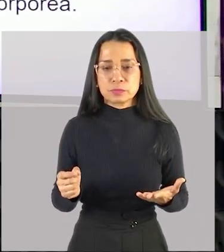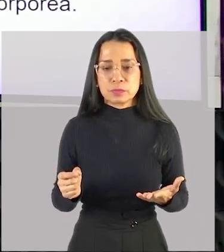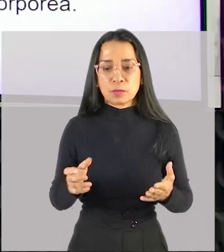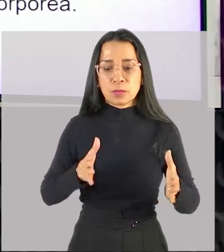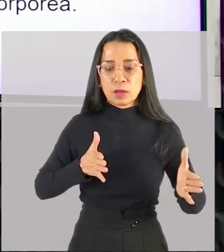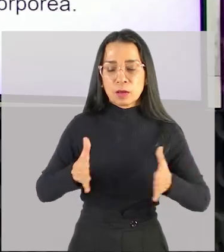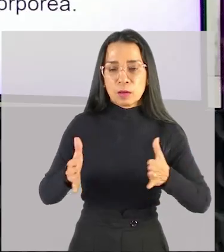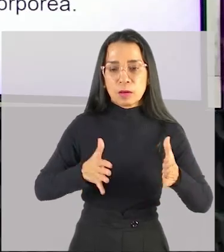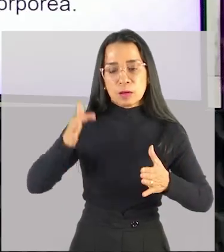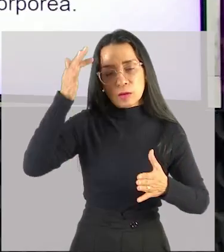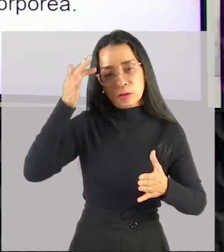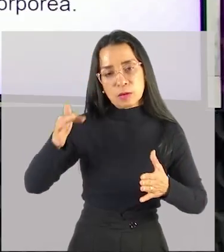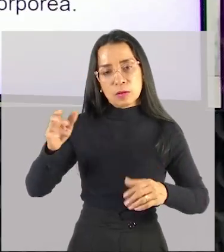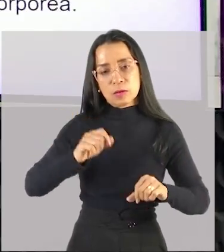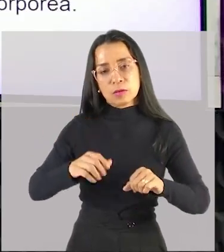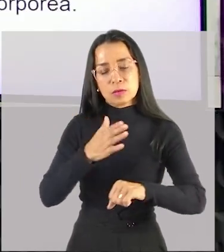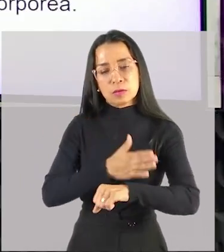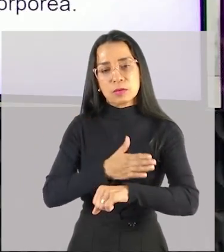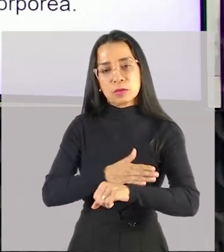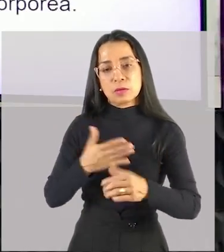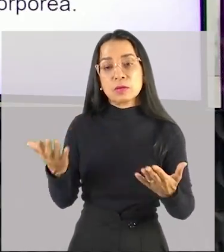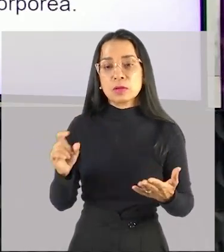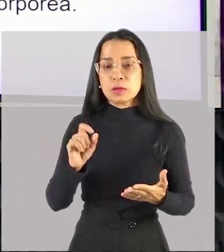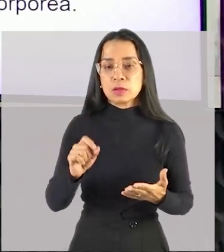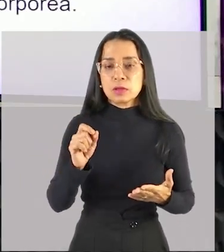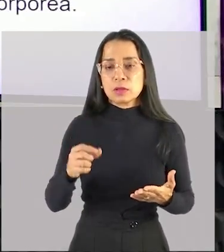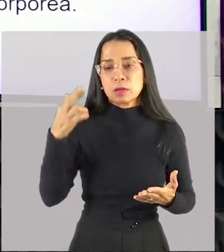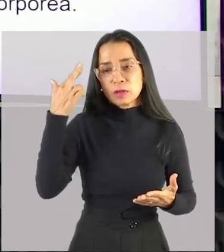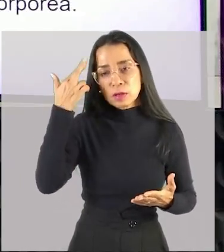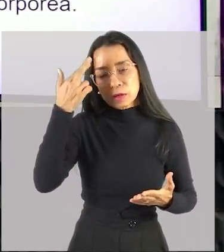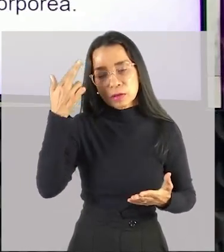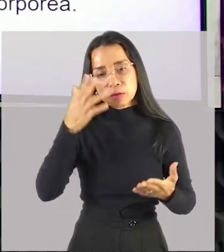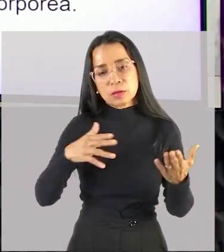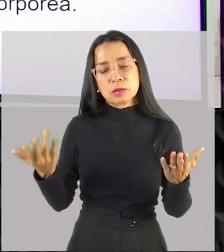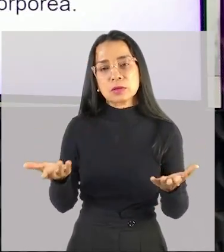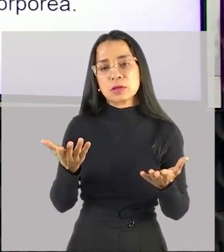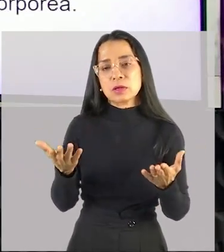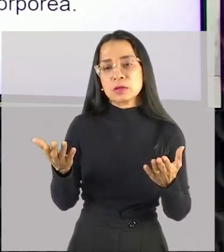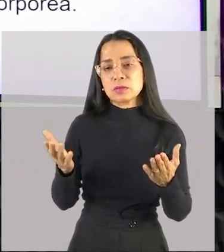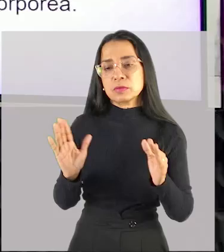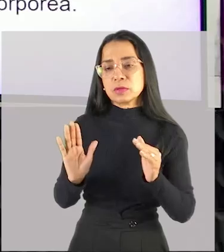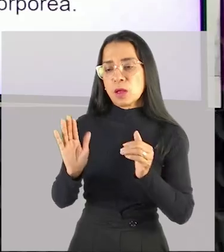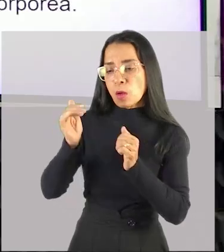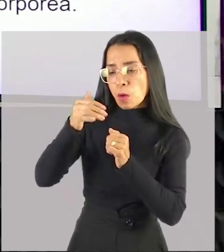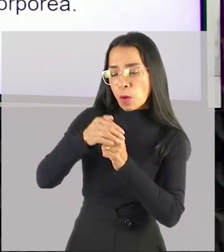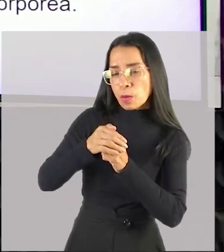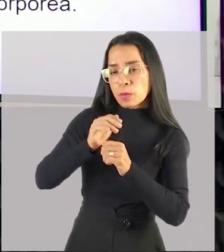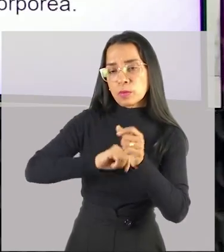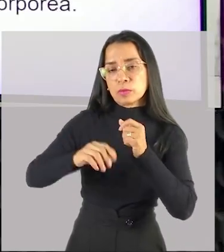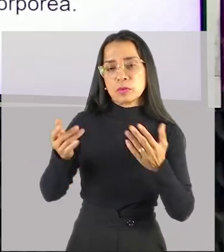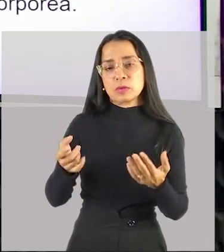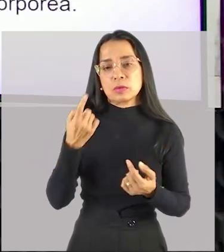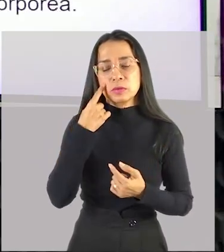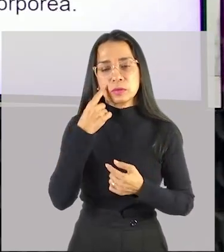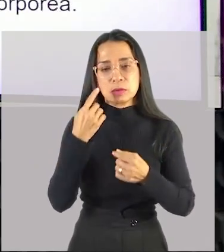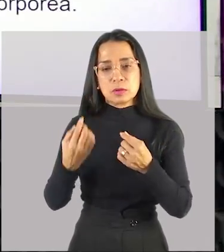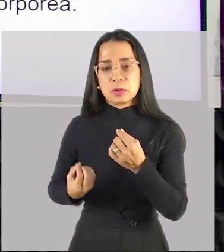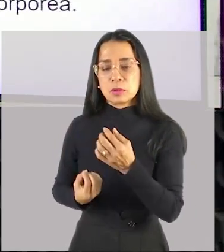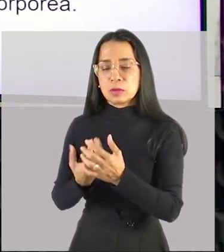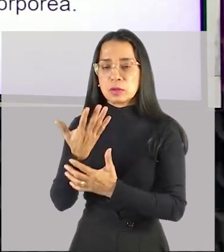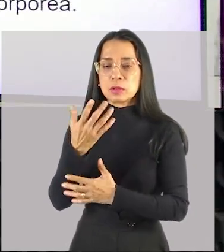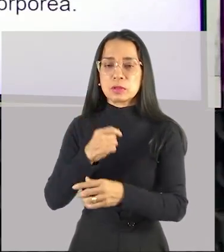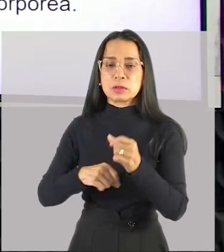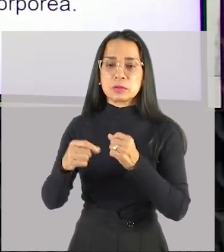esse período filosófico medieval é um período em que a racionalidade ela vai ser um pouco ofuscada, né? A gente vê ali o